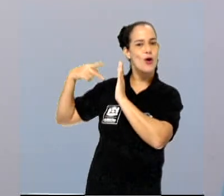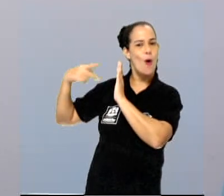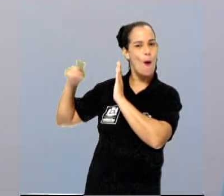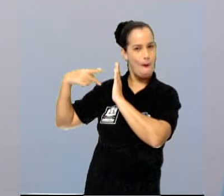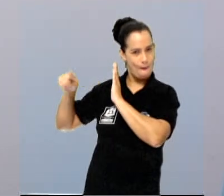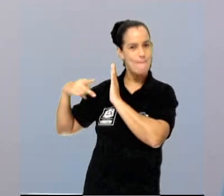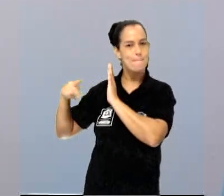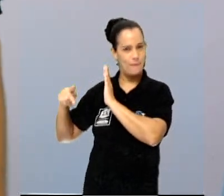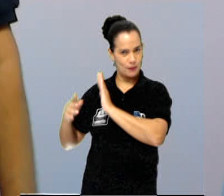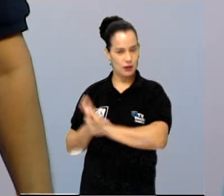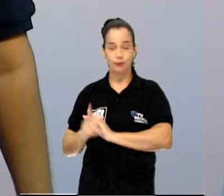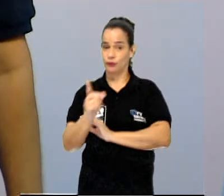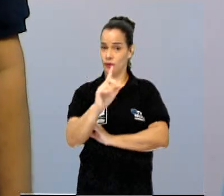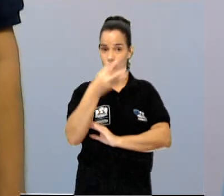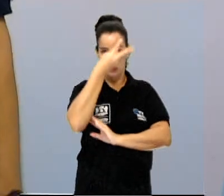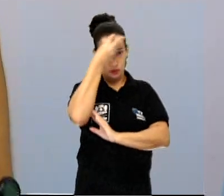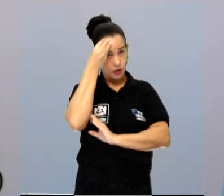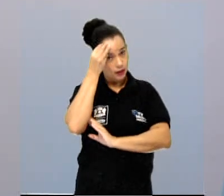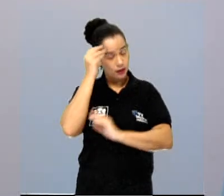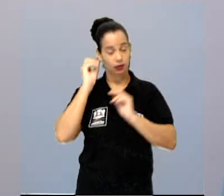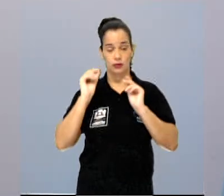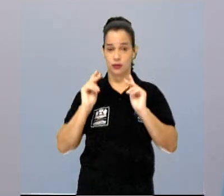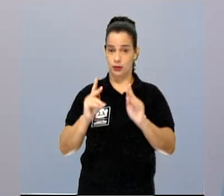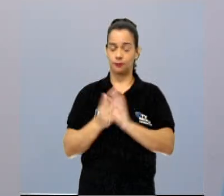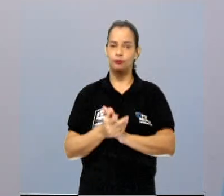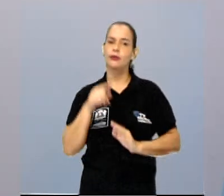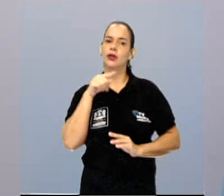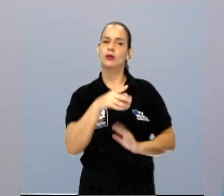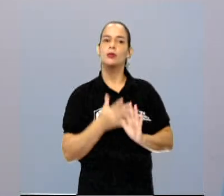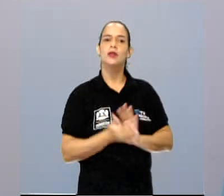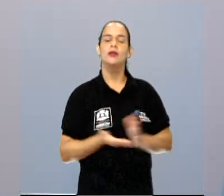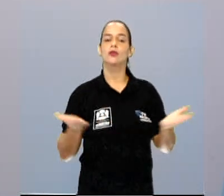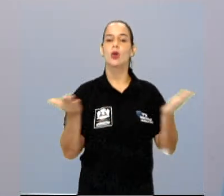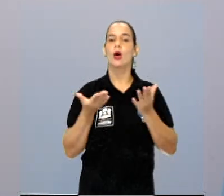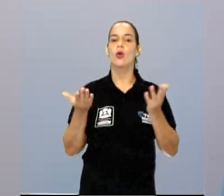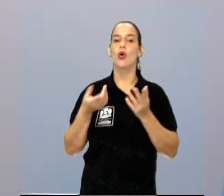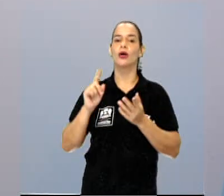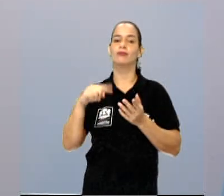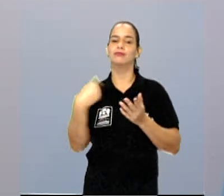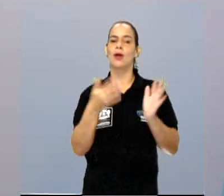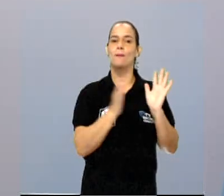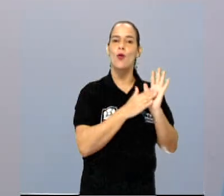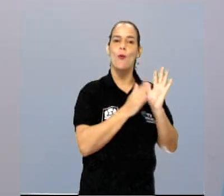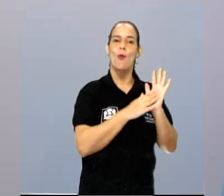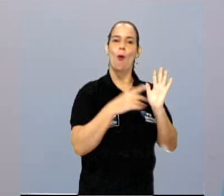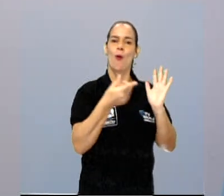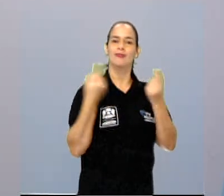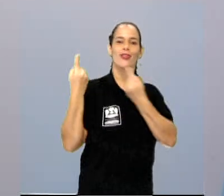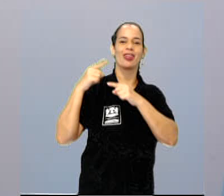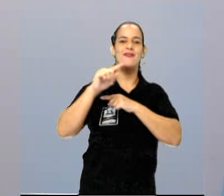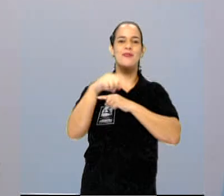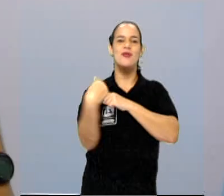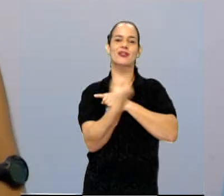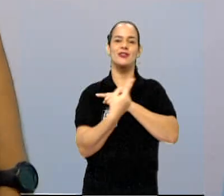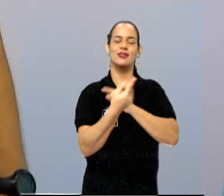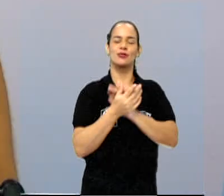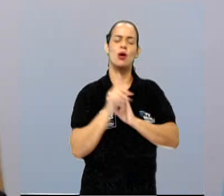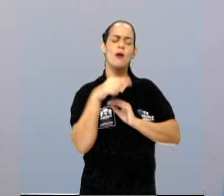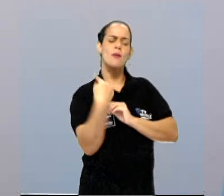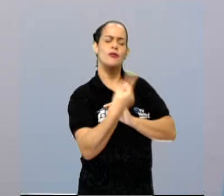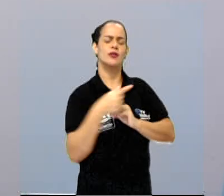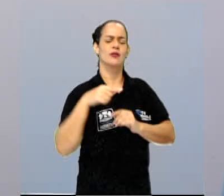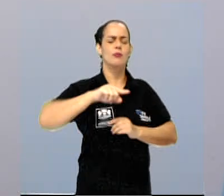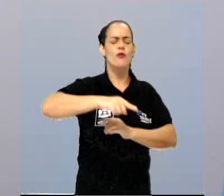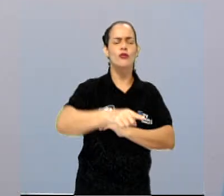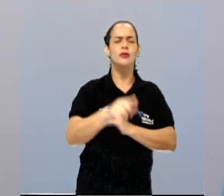seu domínio, não esqueçam. E é sobre isso que eu gostaria de propor um desafio para vocês se aprofundar um pouco